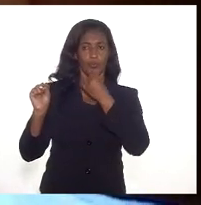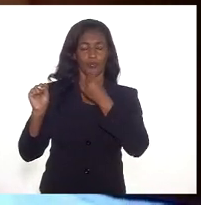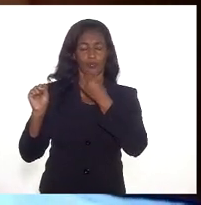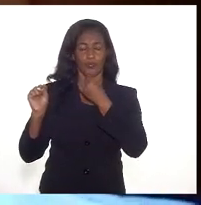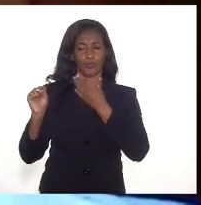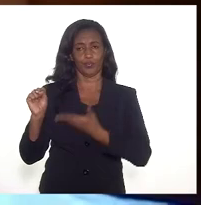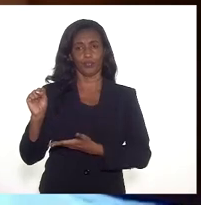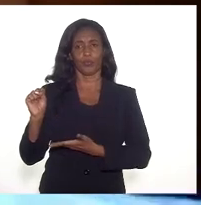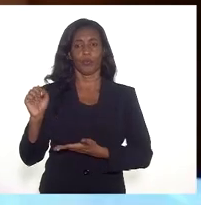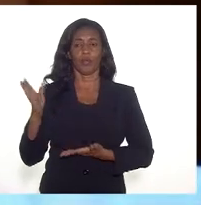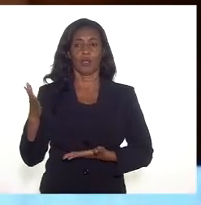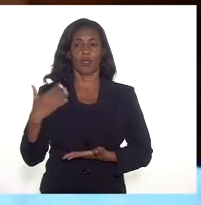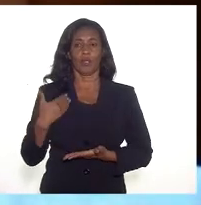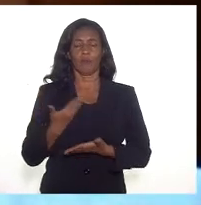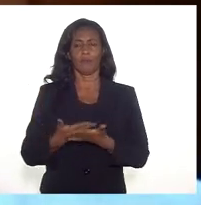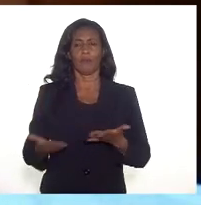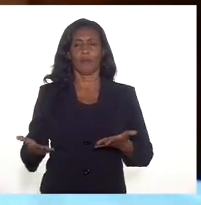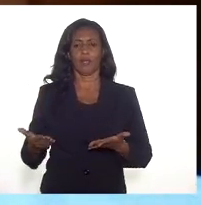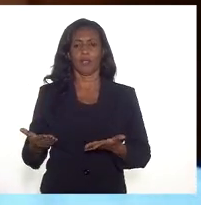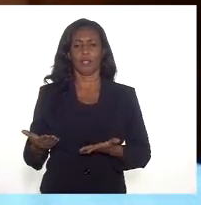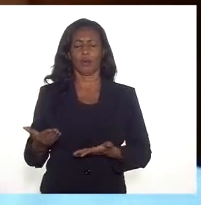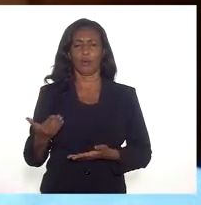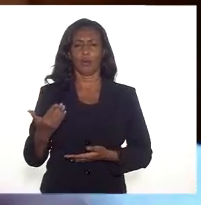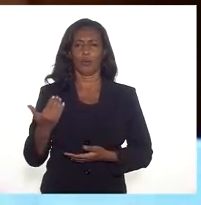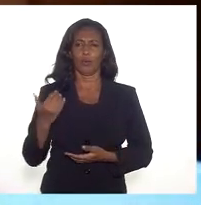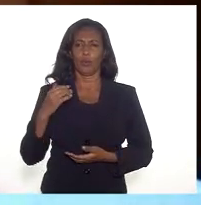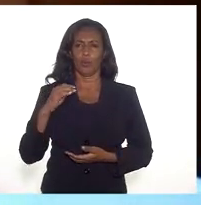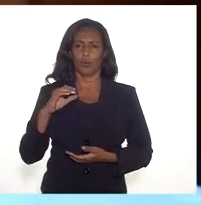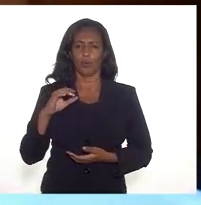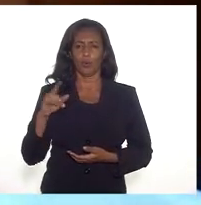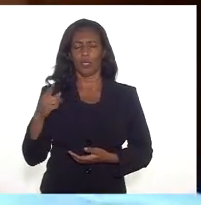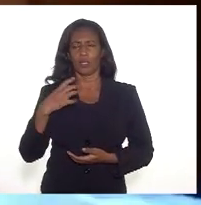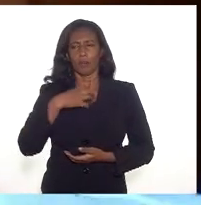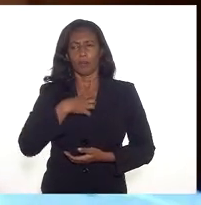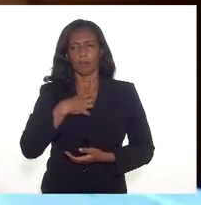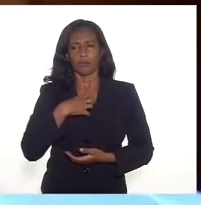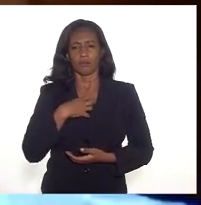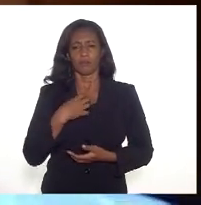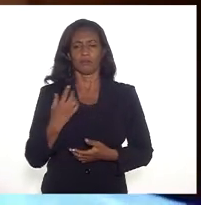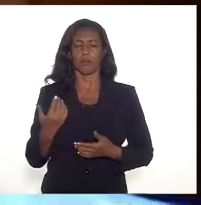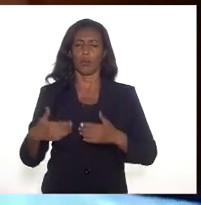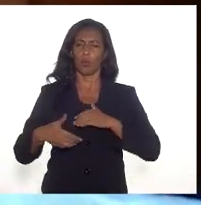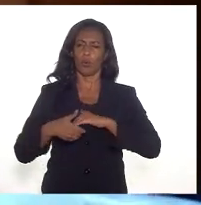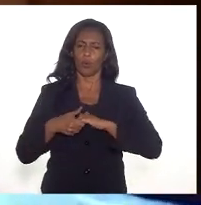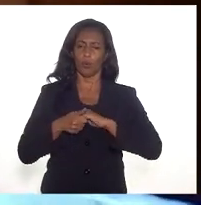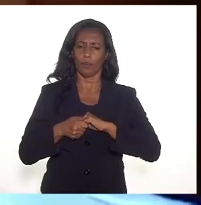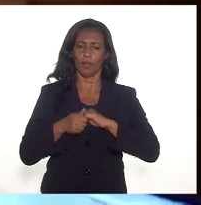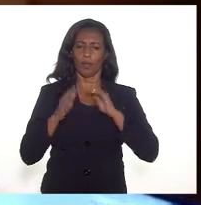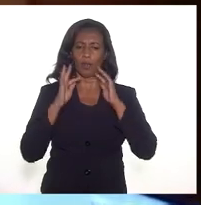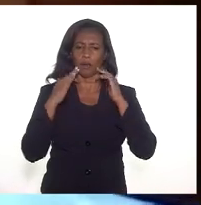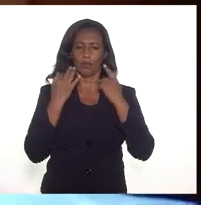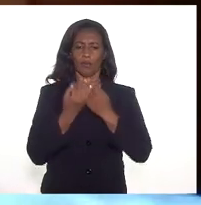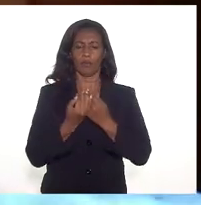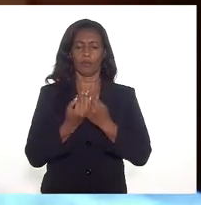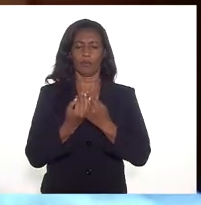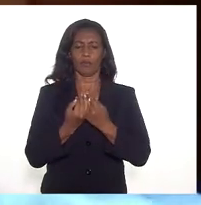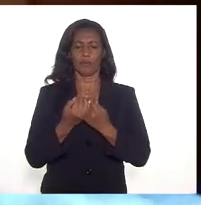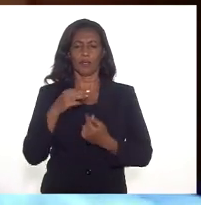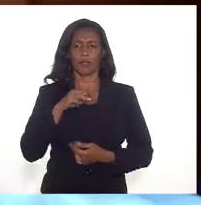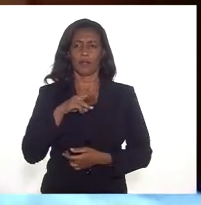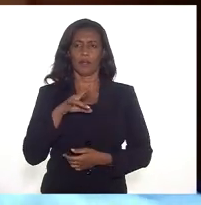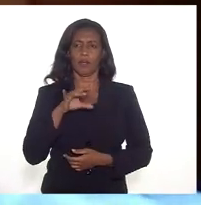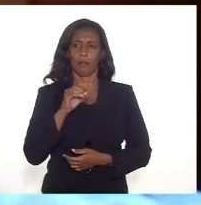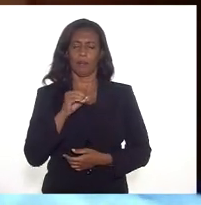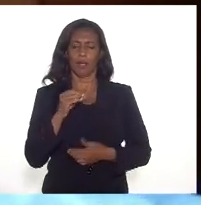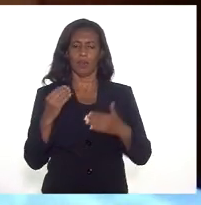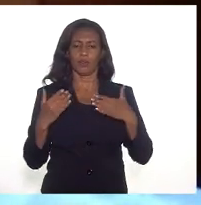do nosso colega Carlos Macedo. E também, um sentimento oposto, cumprimentar a família do deputado Márcio Gualberto com